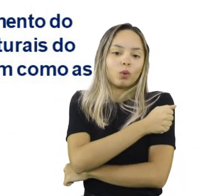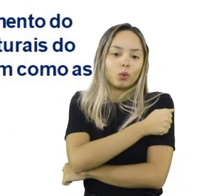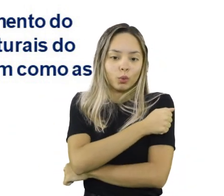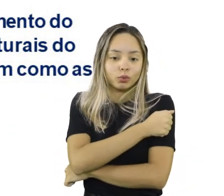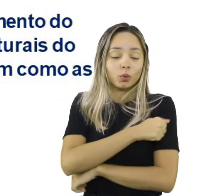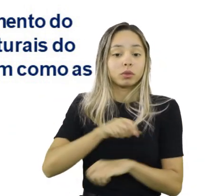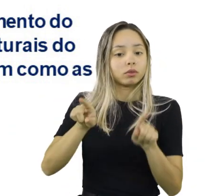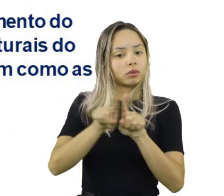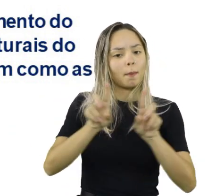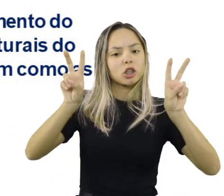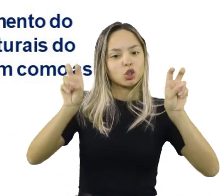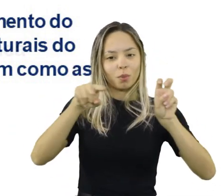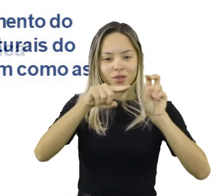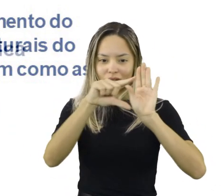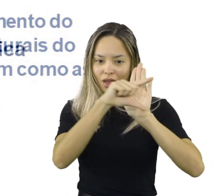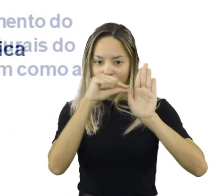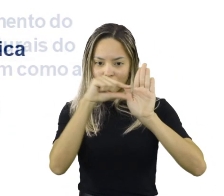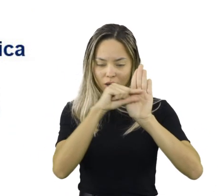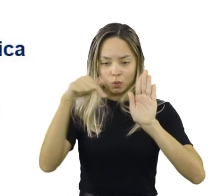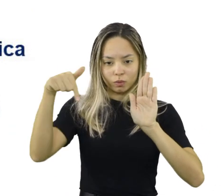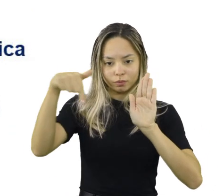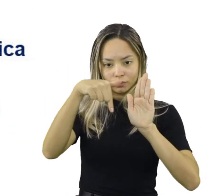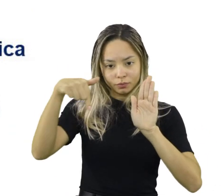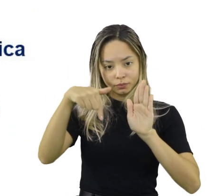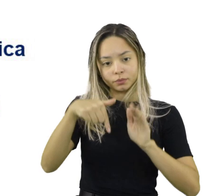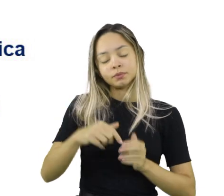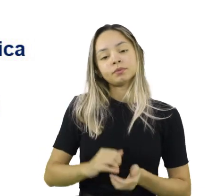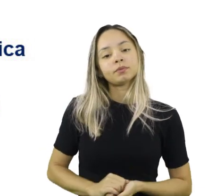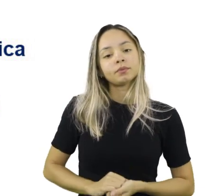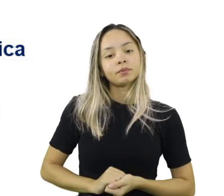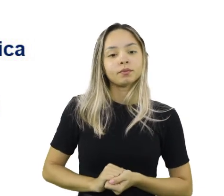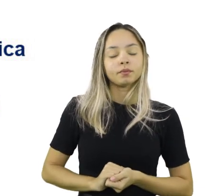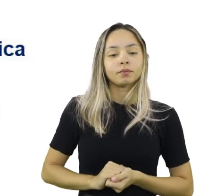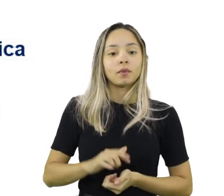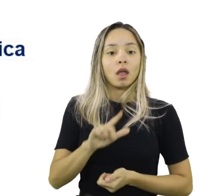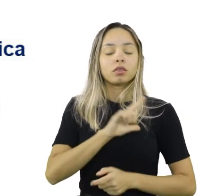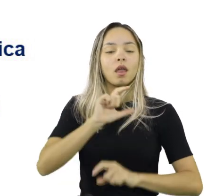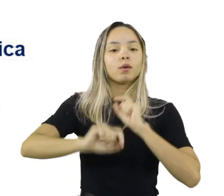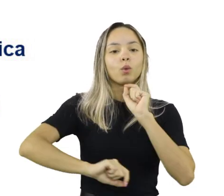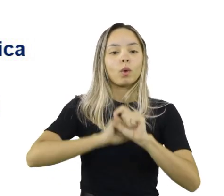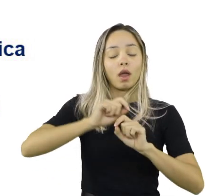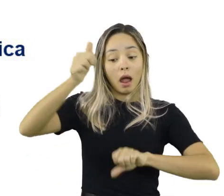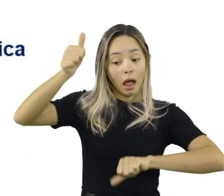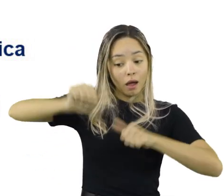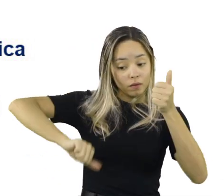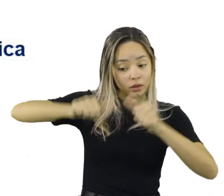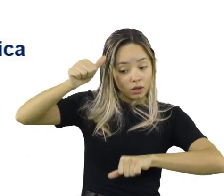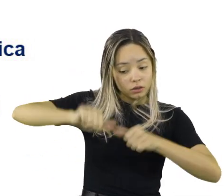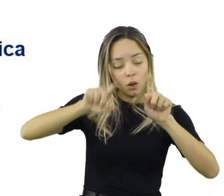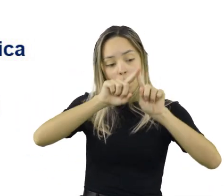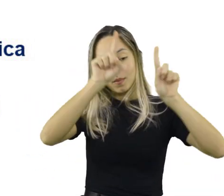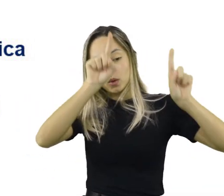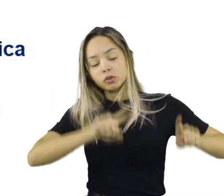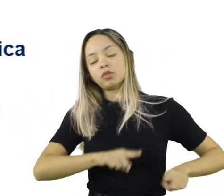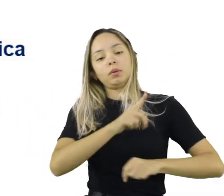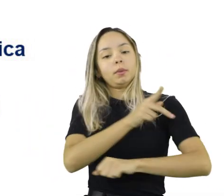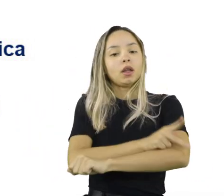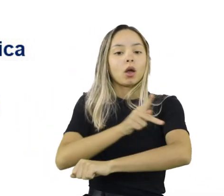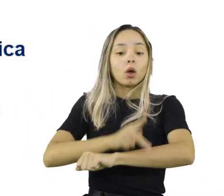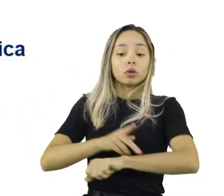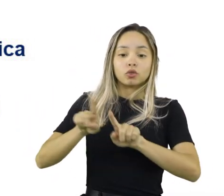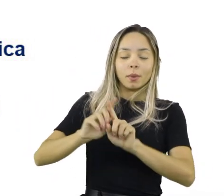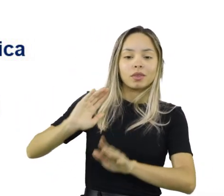esse artigo 7º, a gente vai ter ali a elaboração e acompanhamento da avaliação do projeto pedagógico. A gente